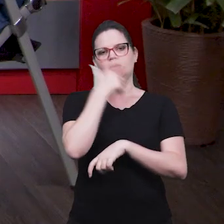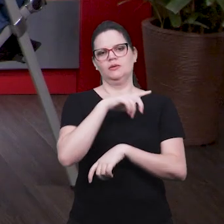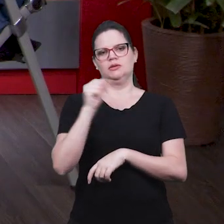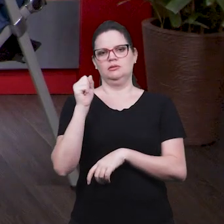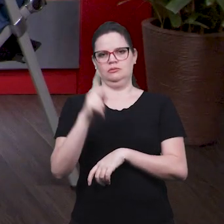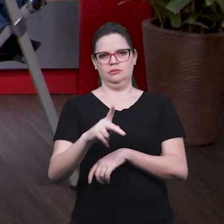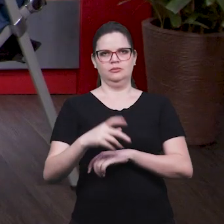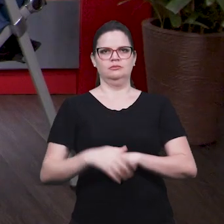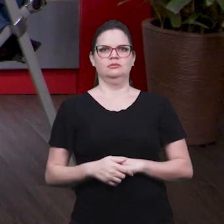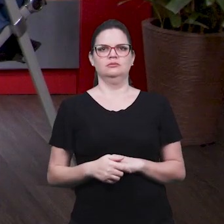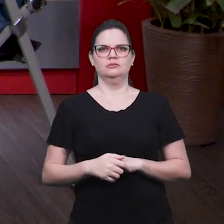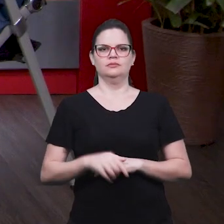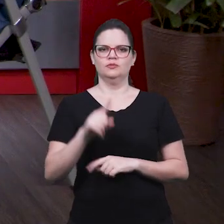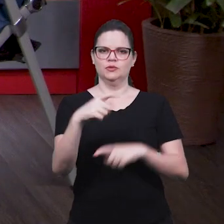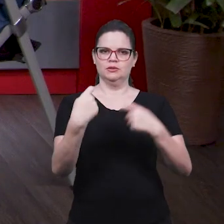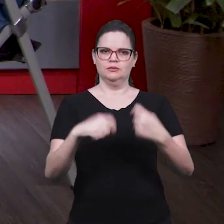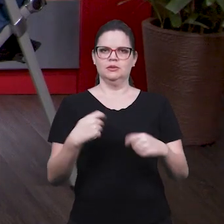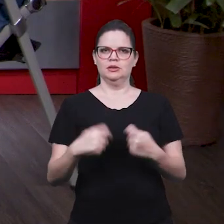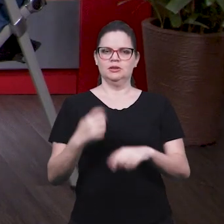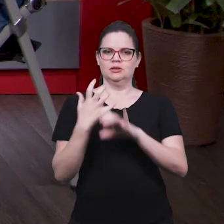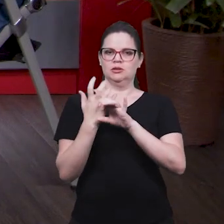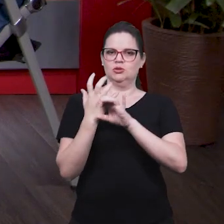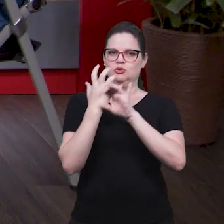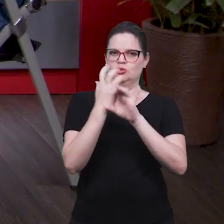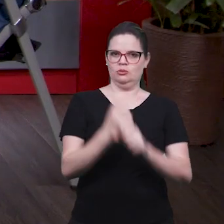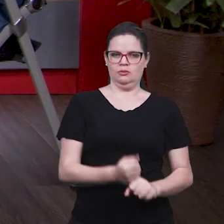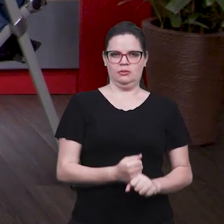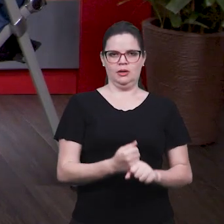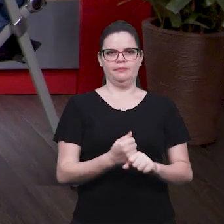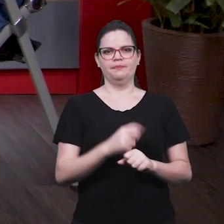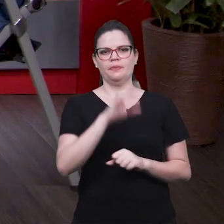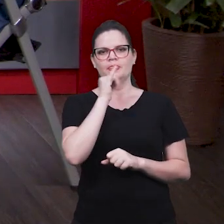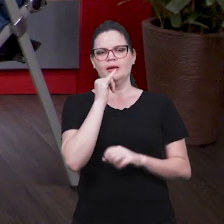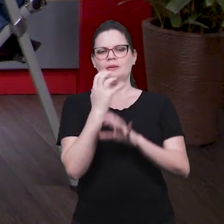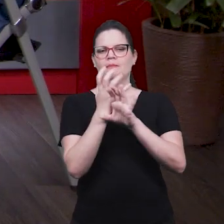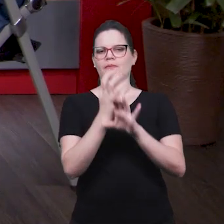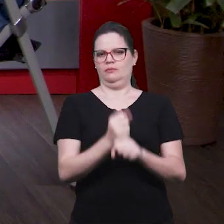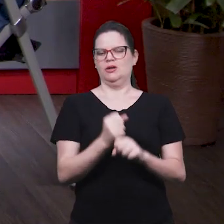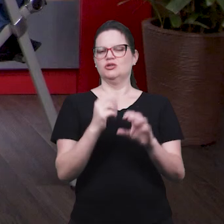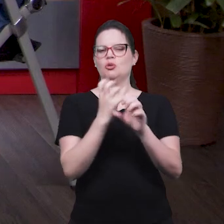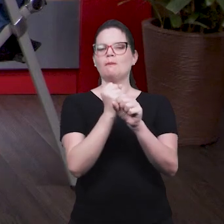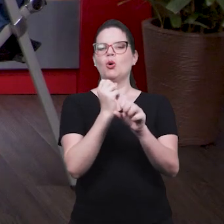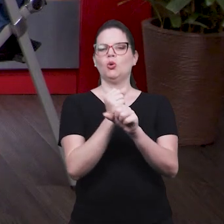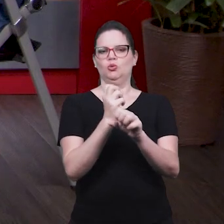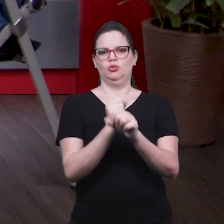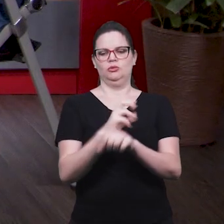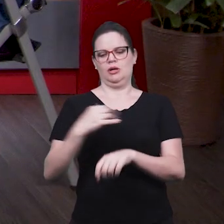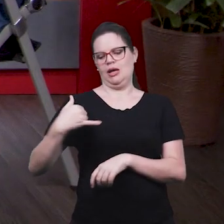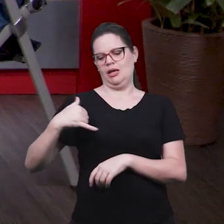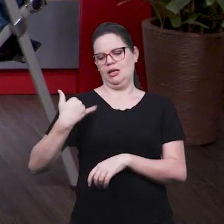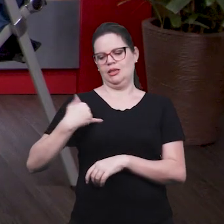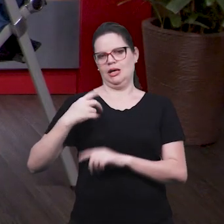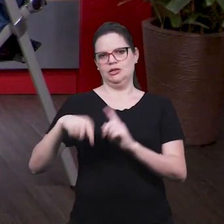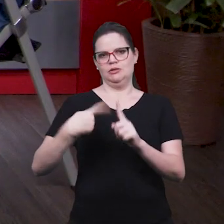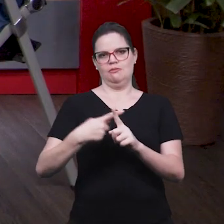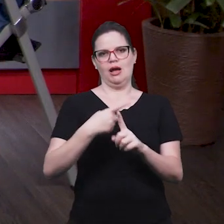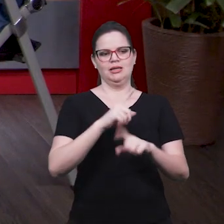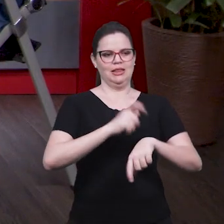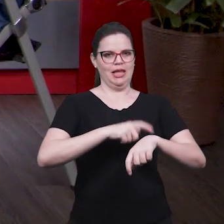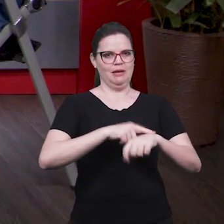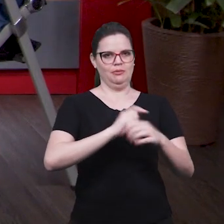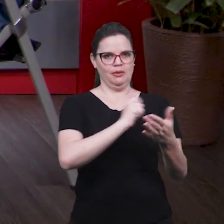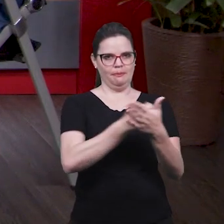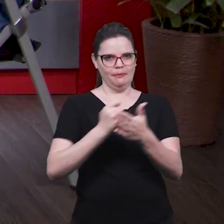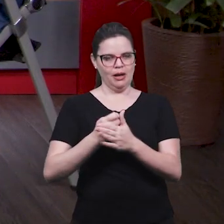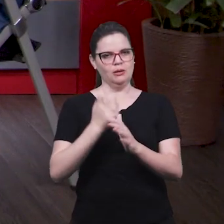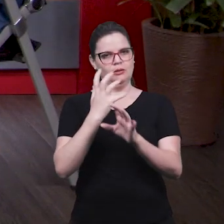conseguir a aposentadoria. Aposentar. E você tem que somar tanto a questão quando a senhora fala da pontuação, né? A questão da idade com o